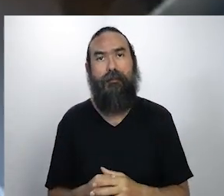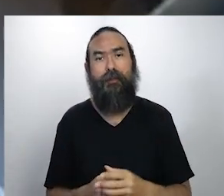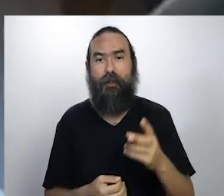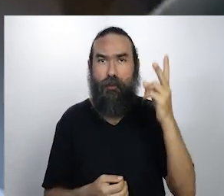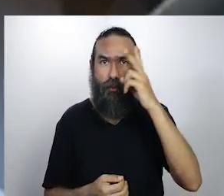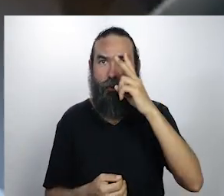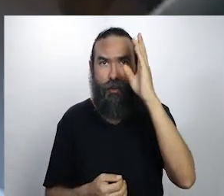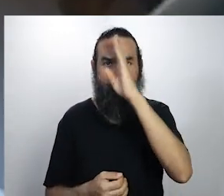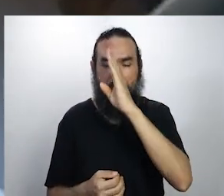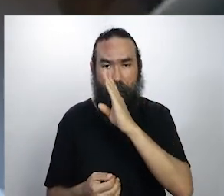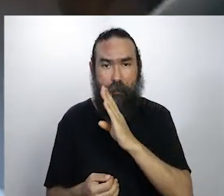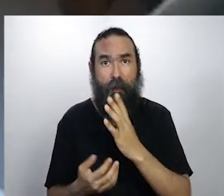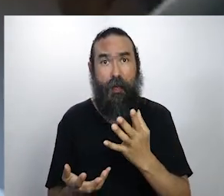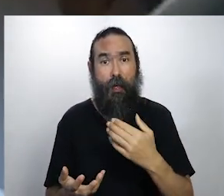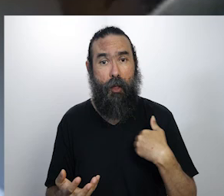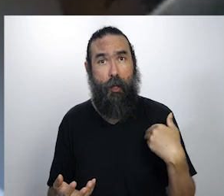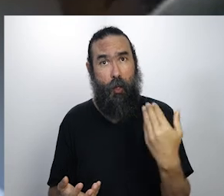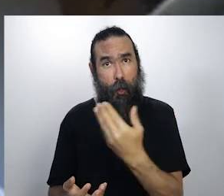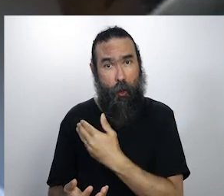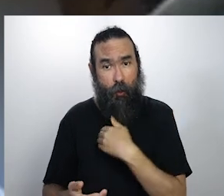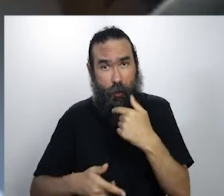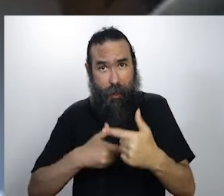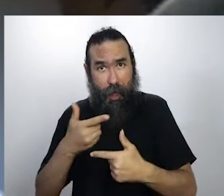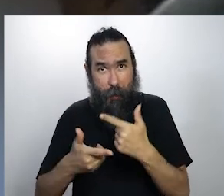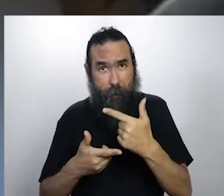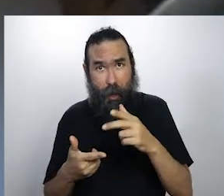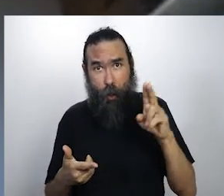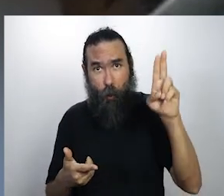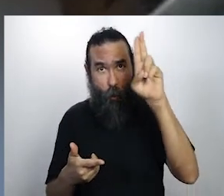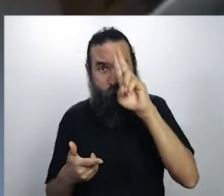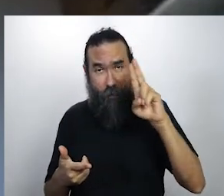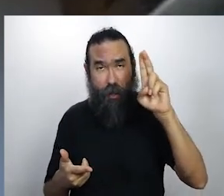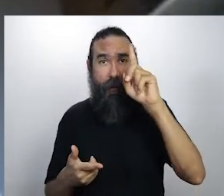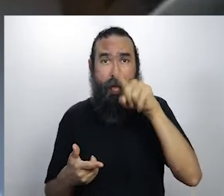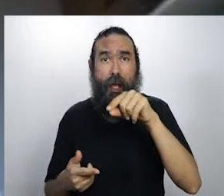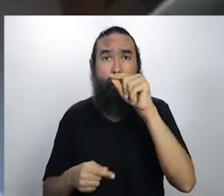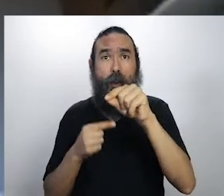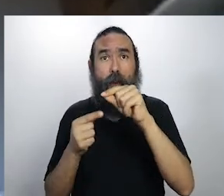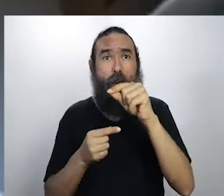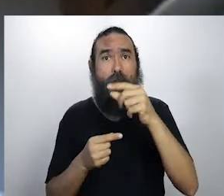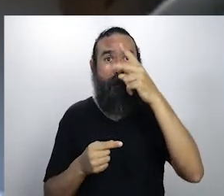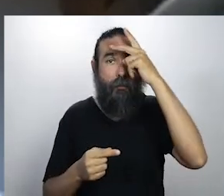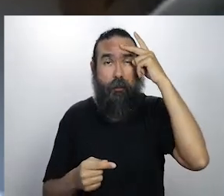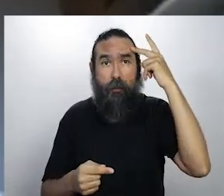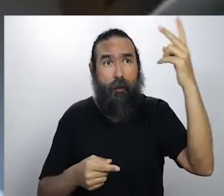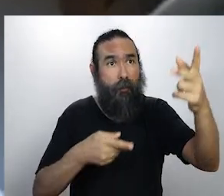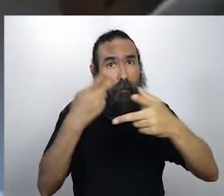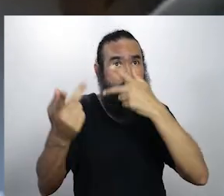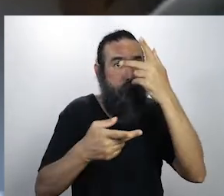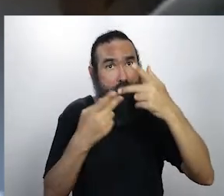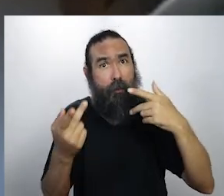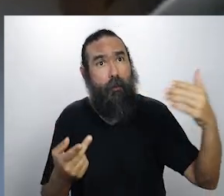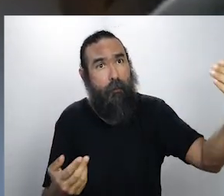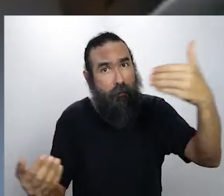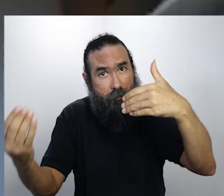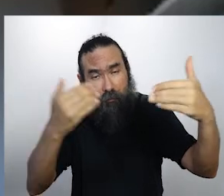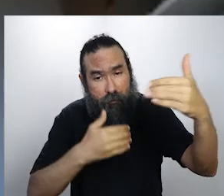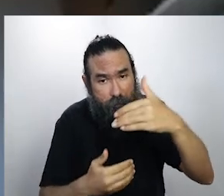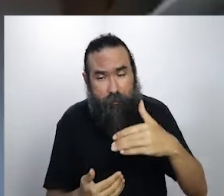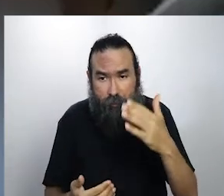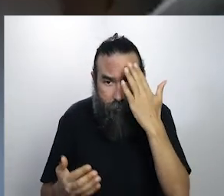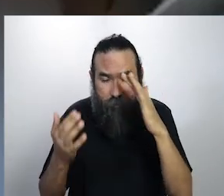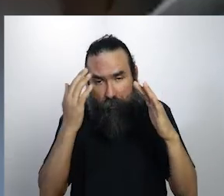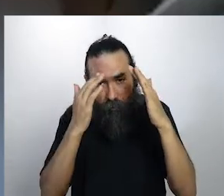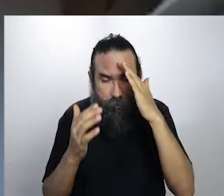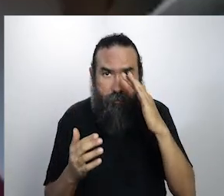museu universitário, o nosso papel é acolher essas discussões, e eu quero aqui falar um pouquinho de como que nós estamos trabalhando